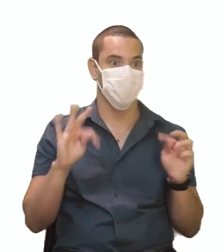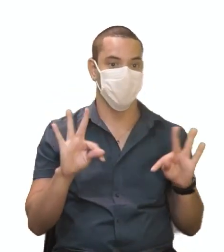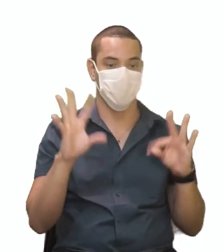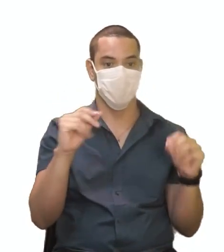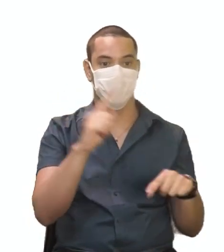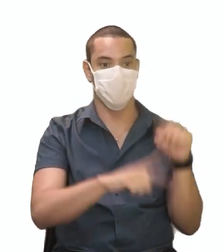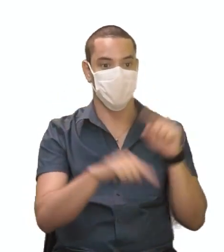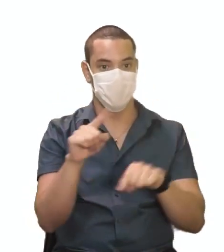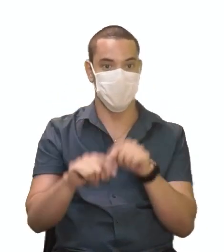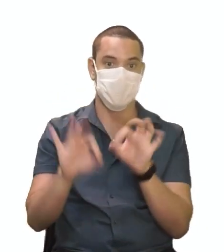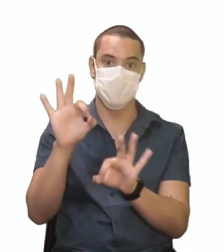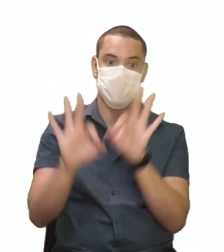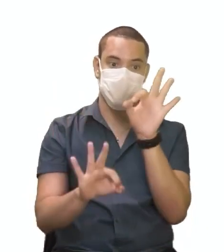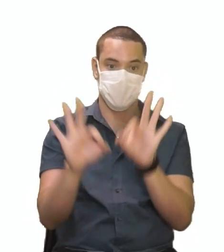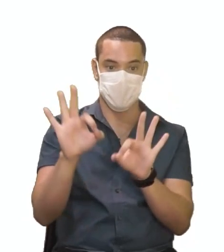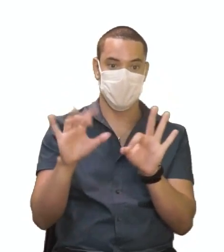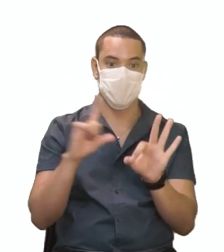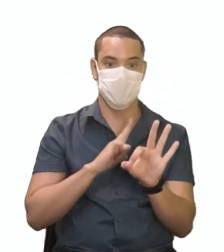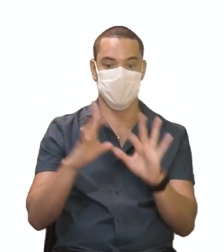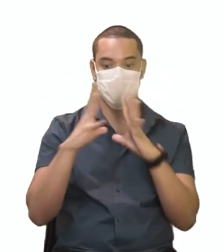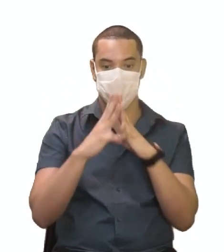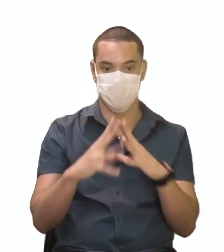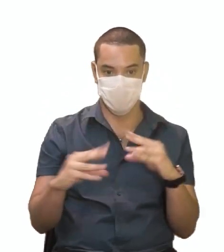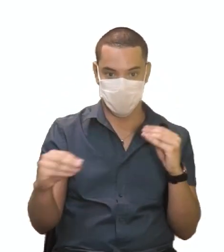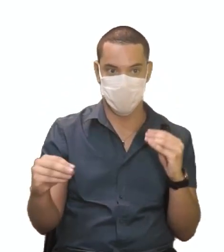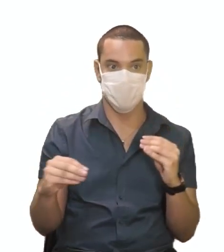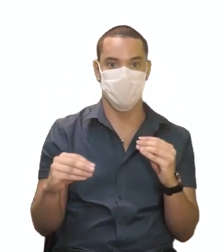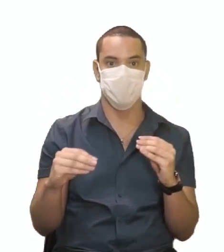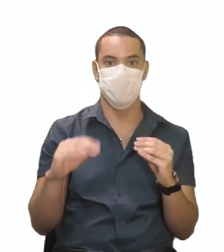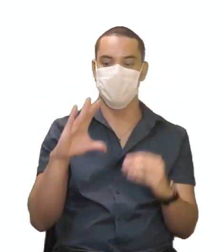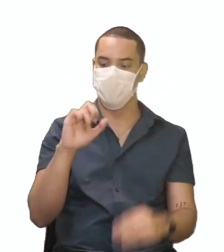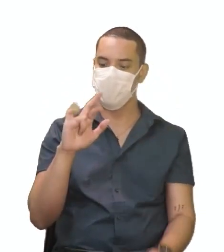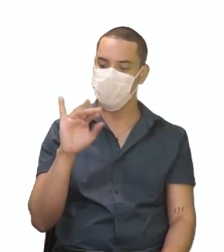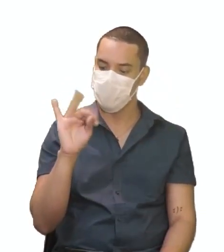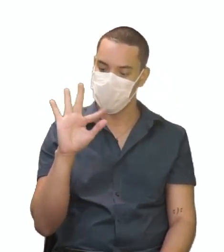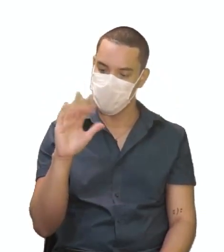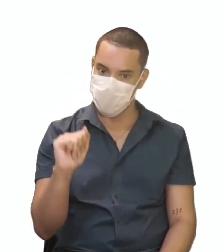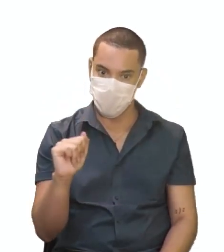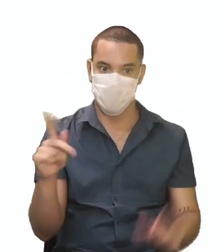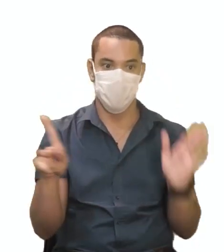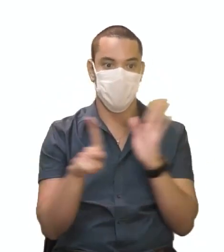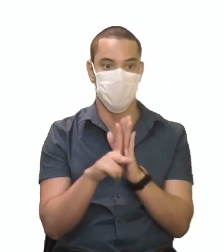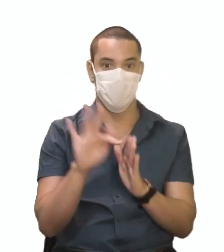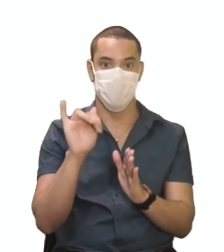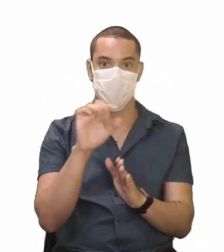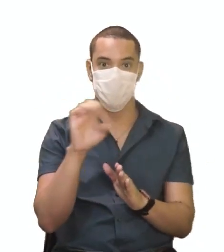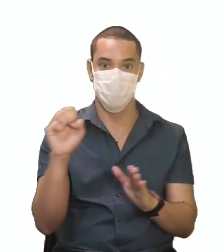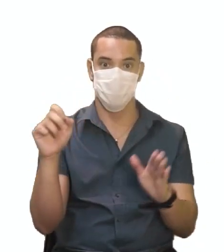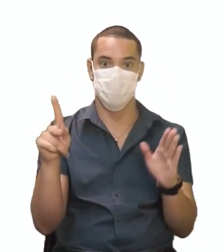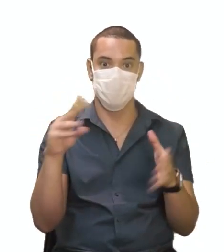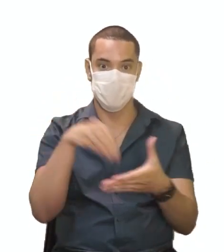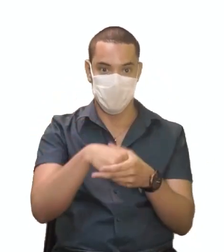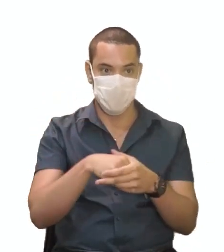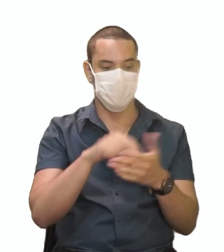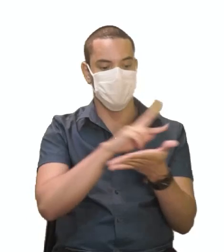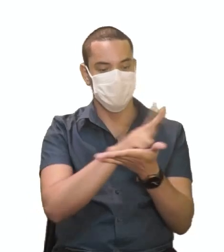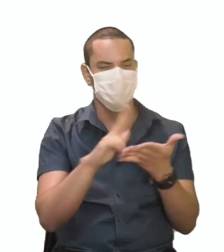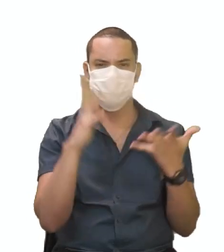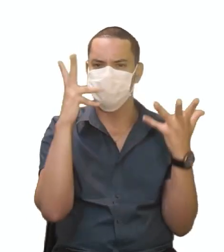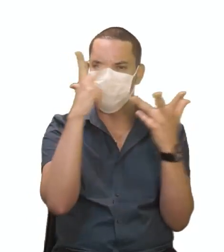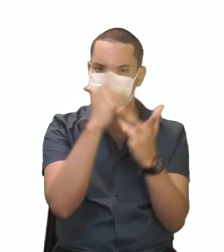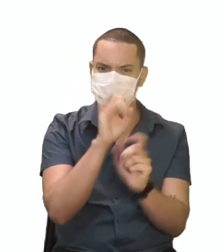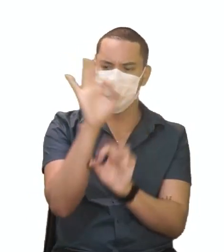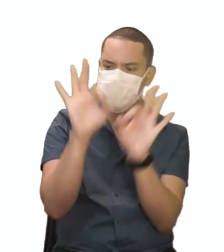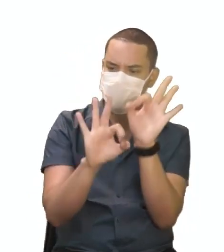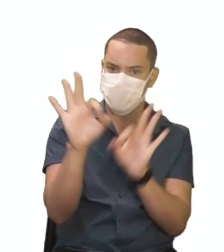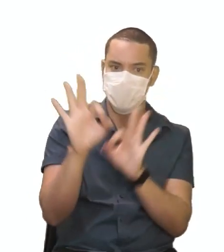aquela organização, você vai ter desaparecimento da carioteca, formação do fuso mitótico, muito bonitinho, beleza. Na metáfase,